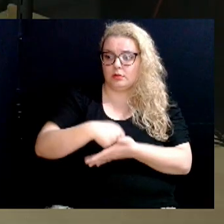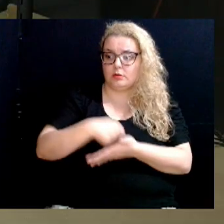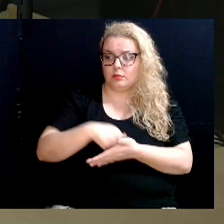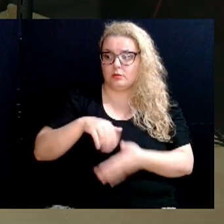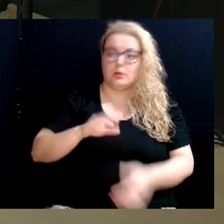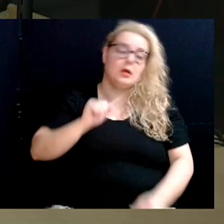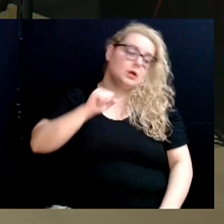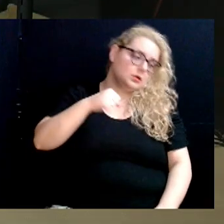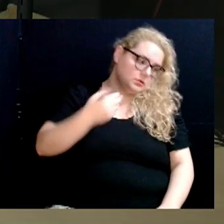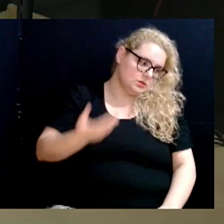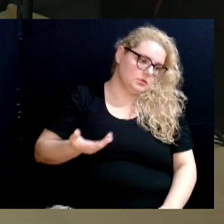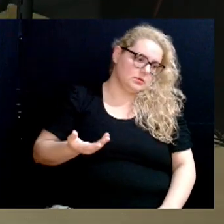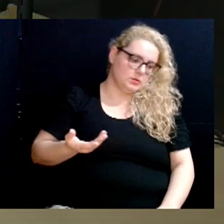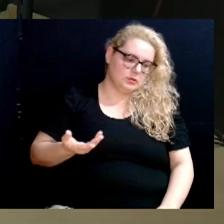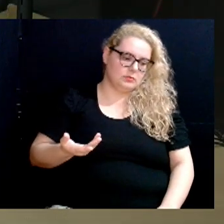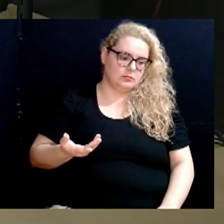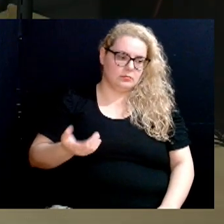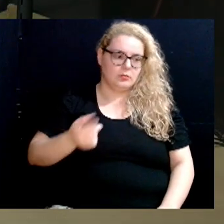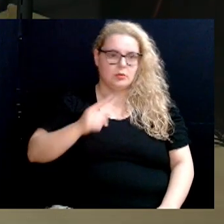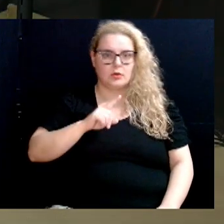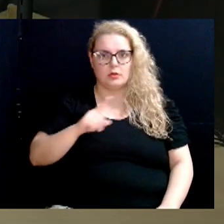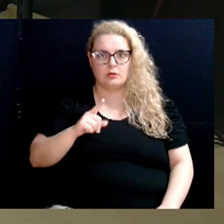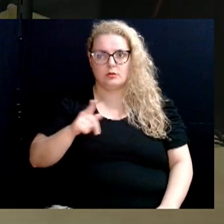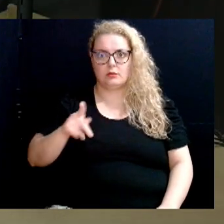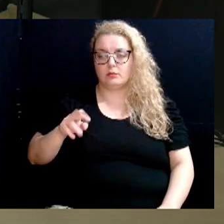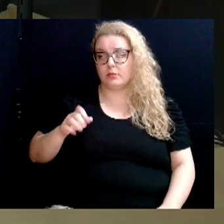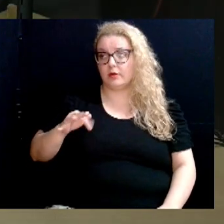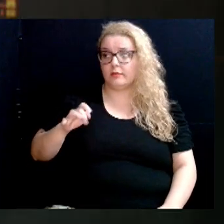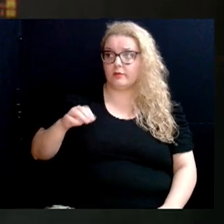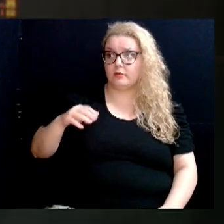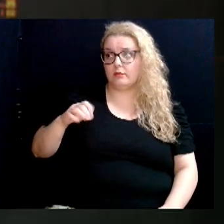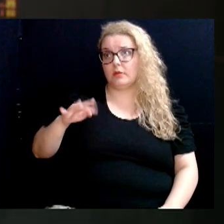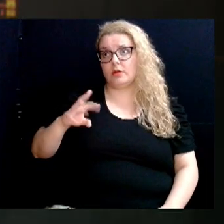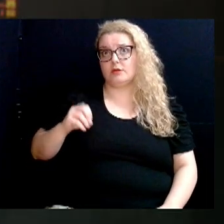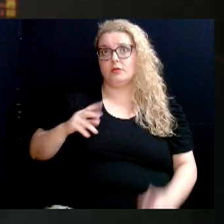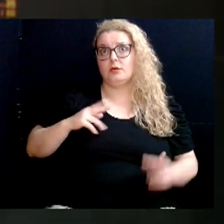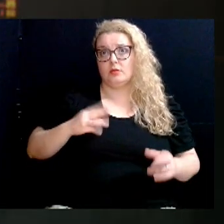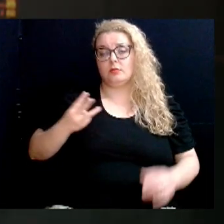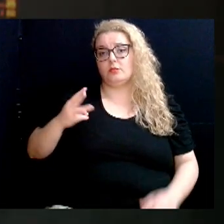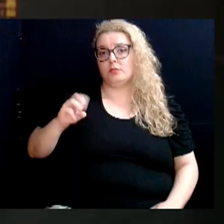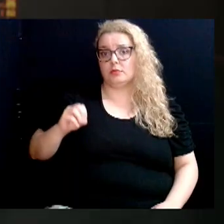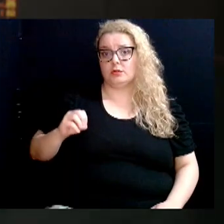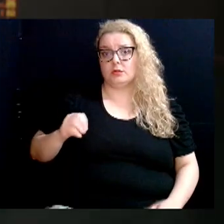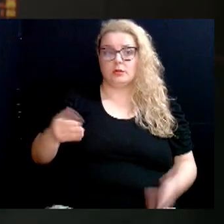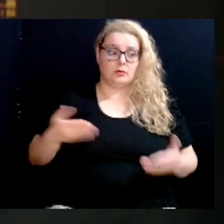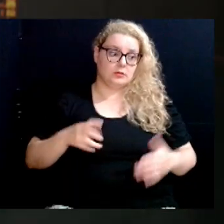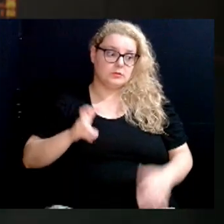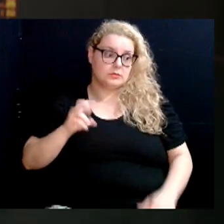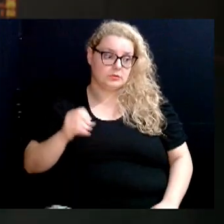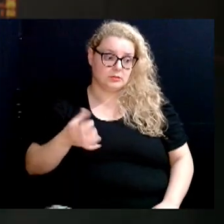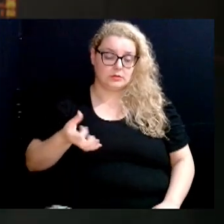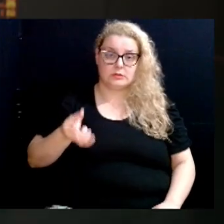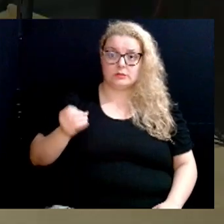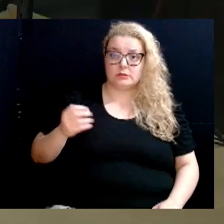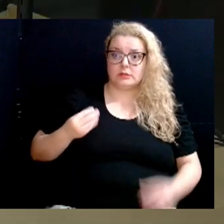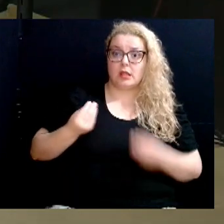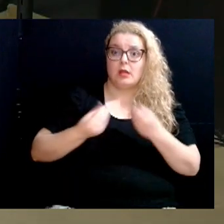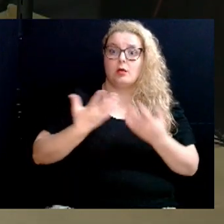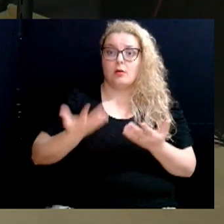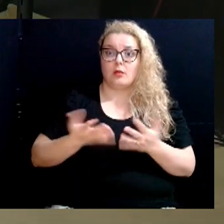mais tão performático quanto aos 30, ele está com 50, 60, e aí? Como você acabou de